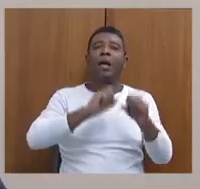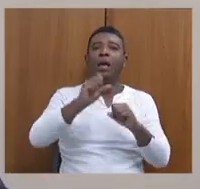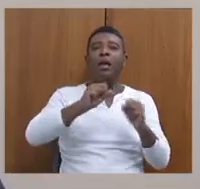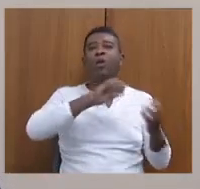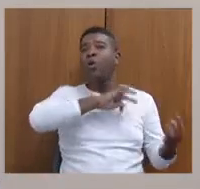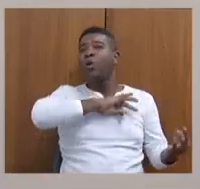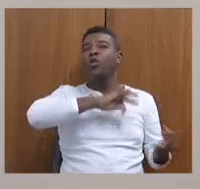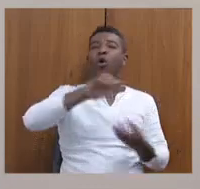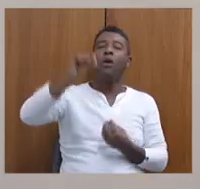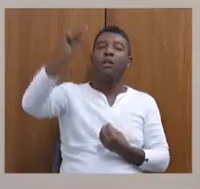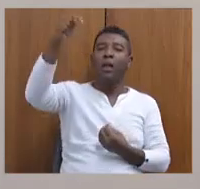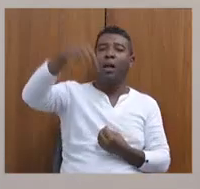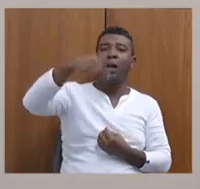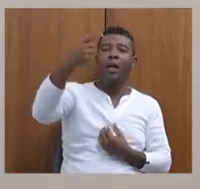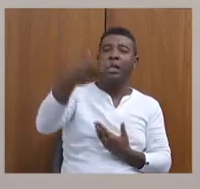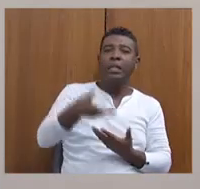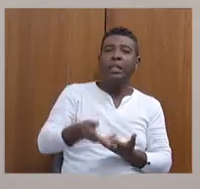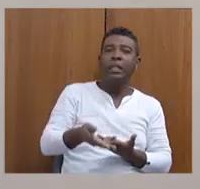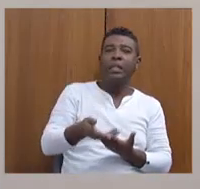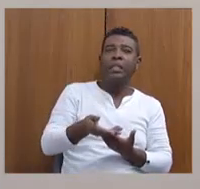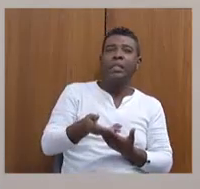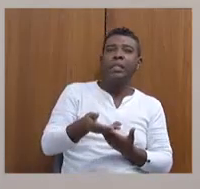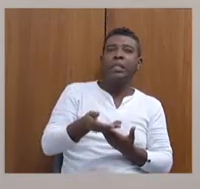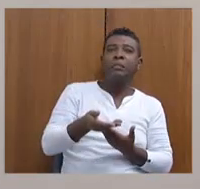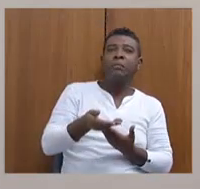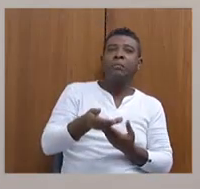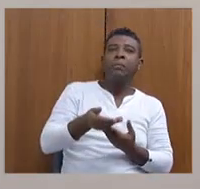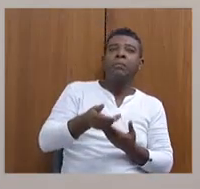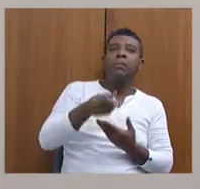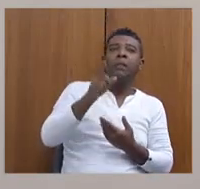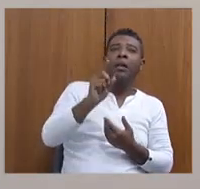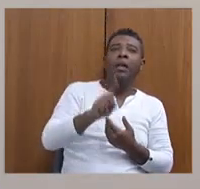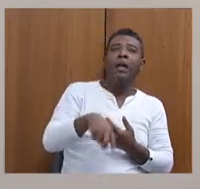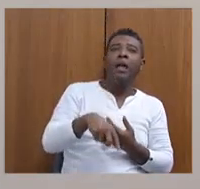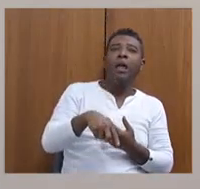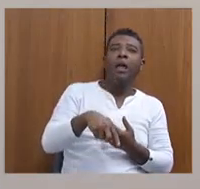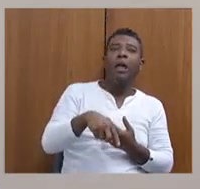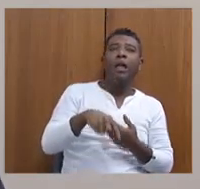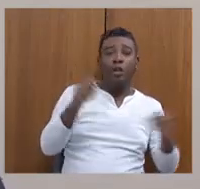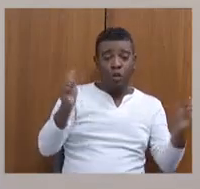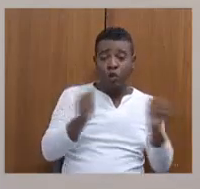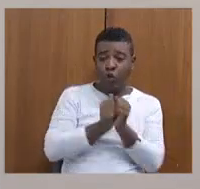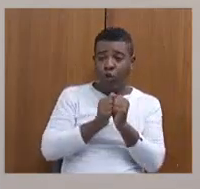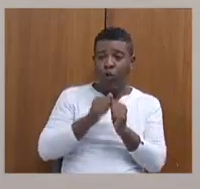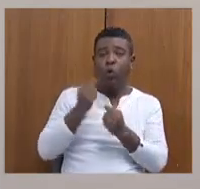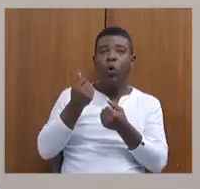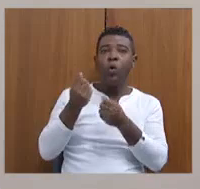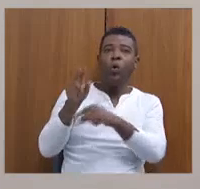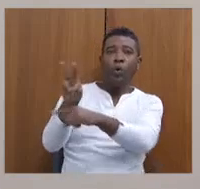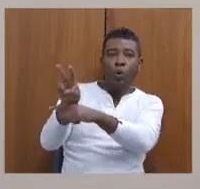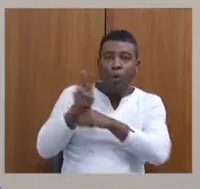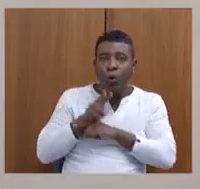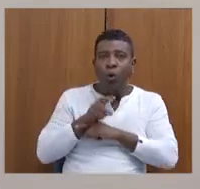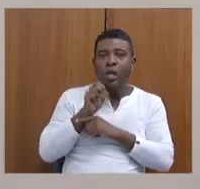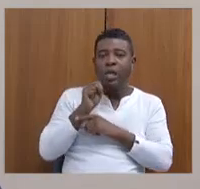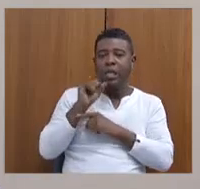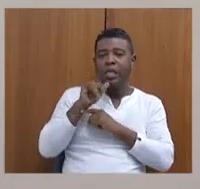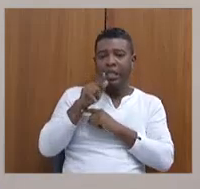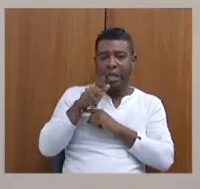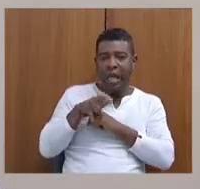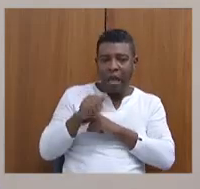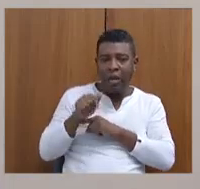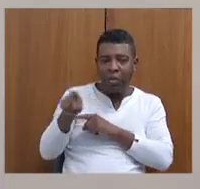todas essas essas esses benchmarks com a Sigma para tampar é fazer